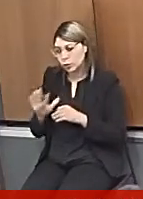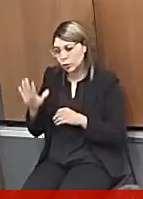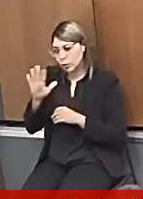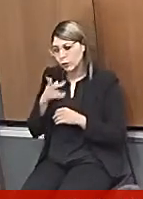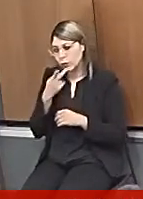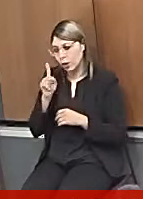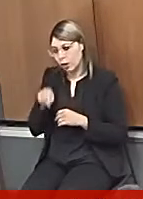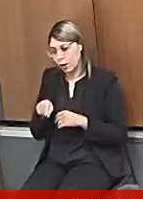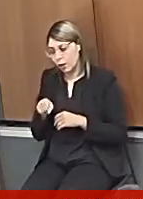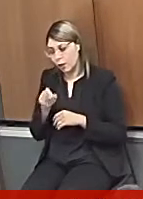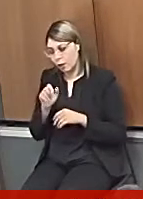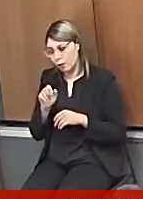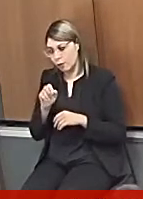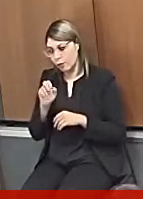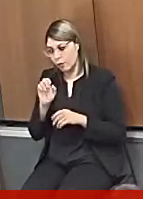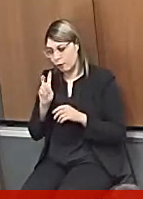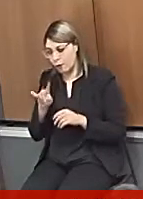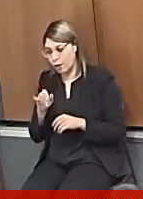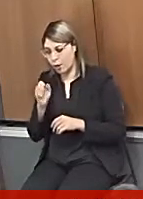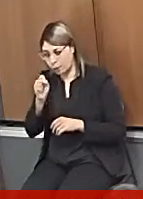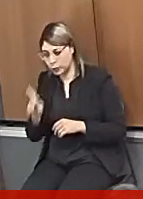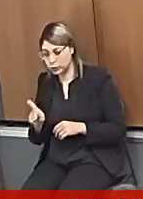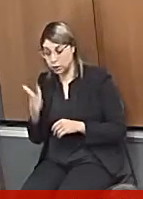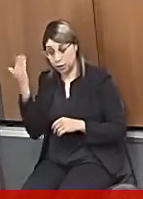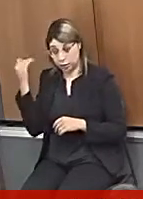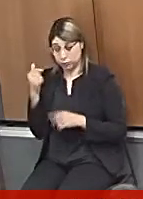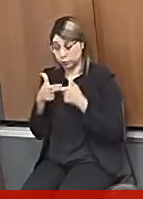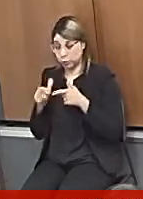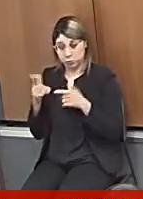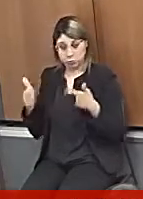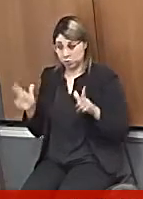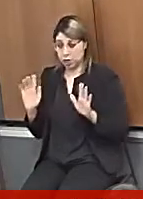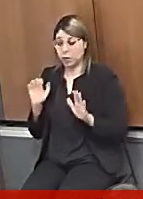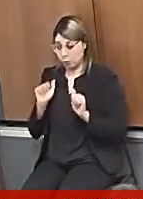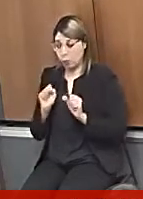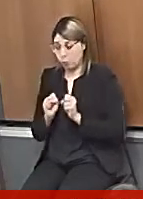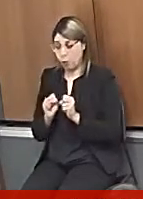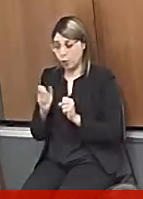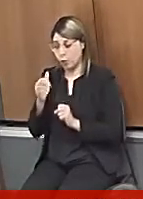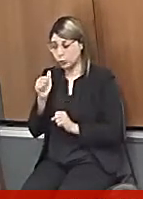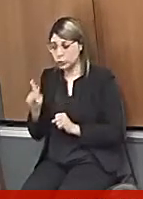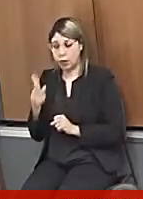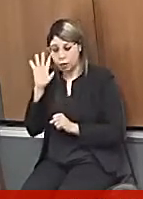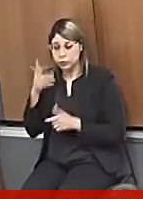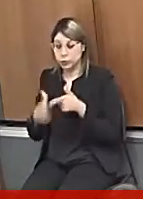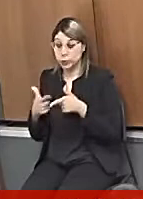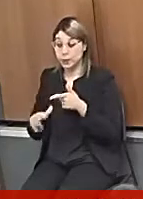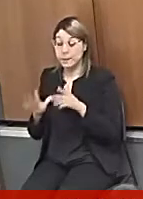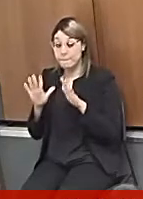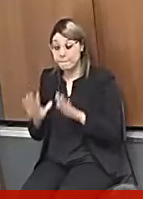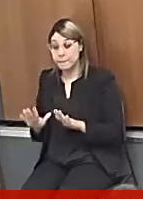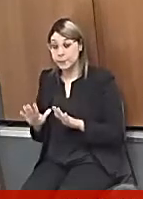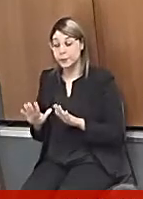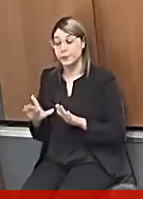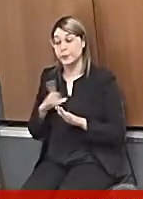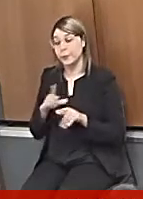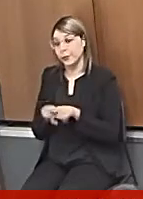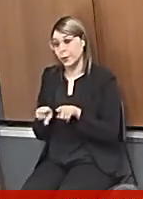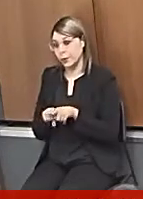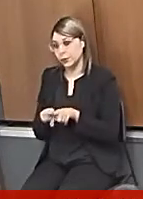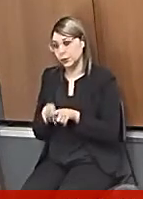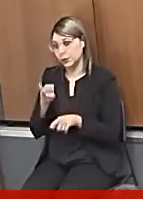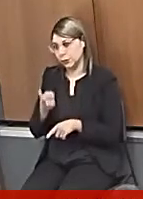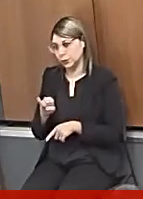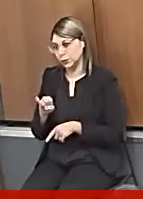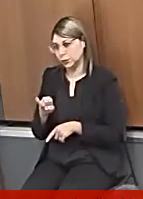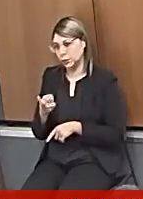tem de aposentar não era problema do estado aposentar aquela aposentarias pessoas sem problema nenhum e aí resolver o problema agora também se